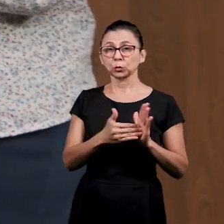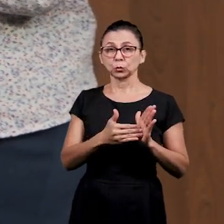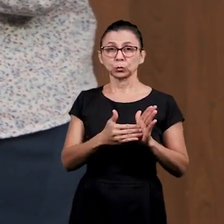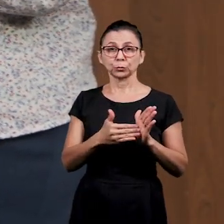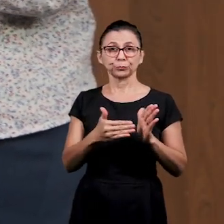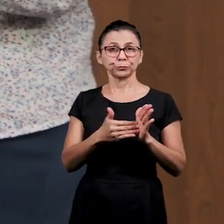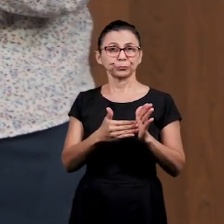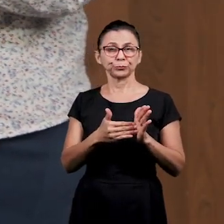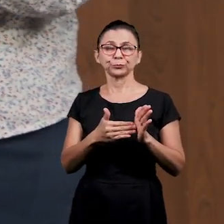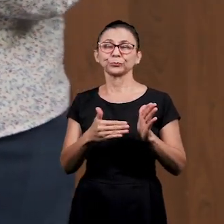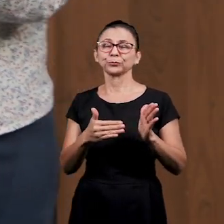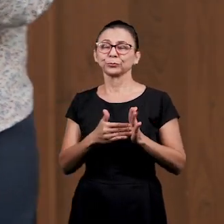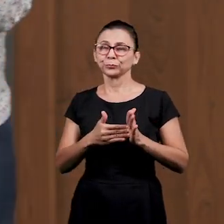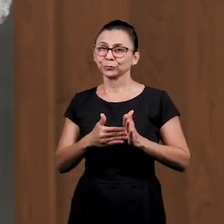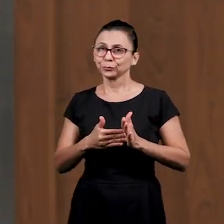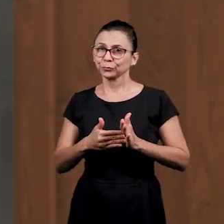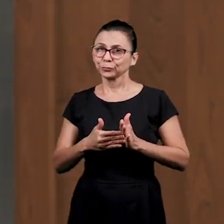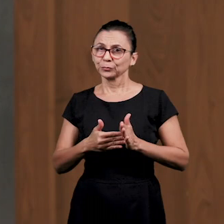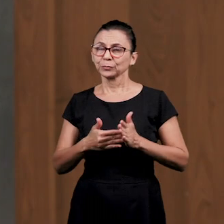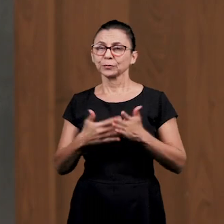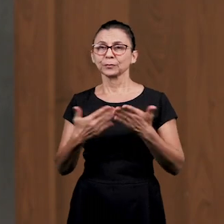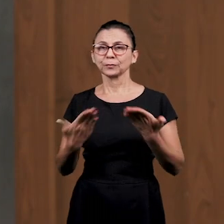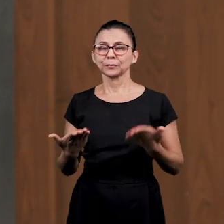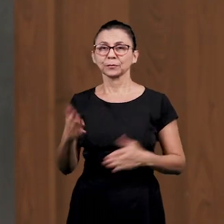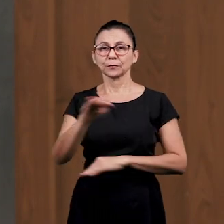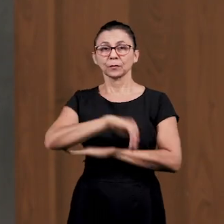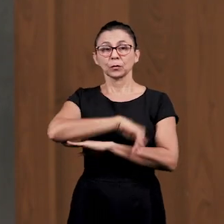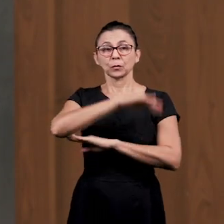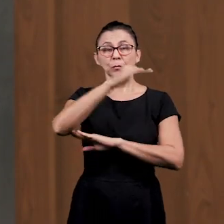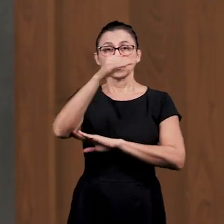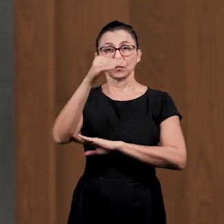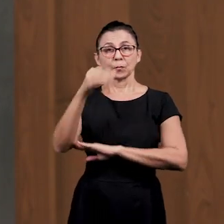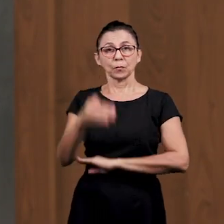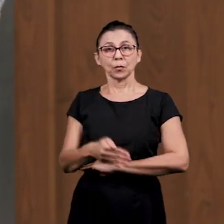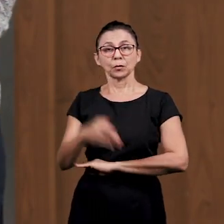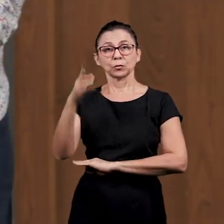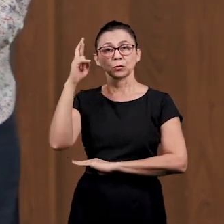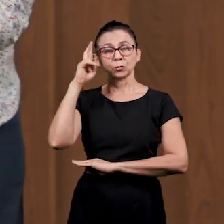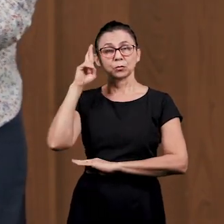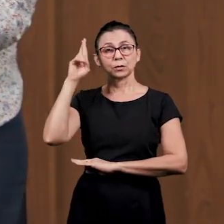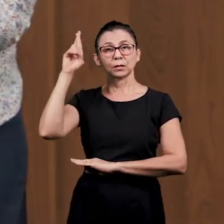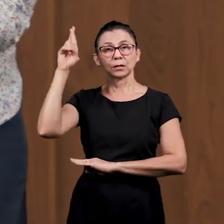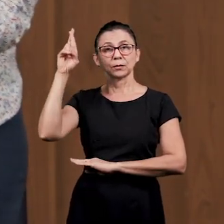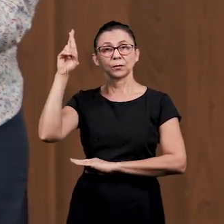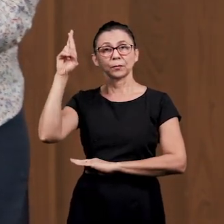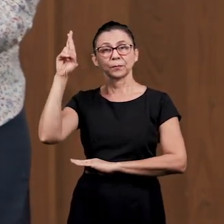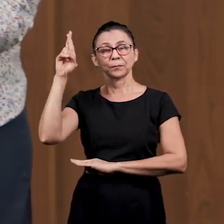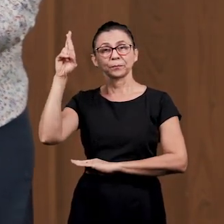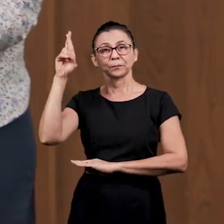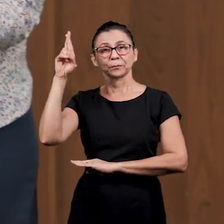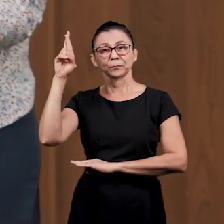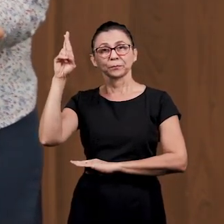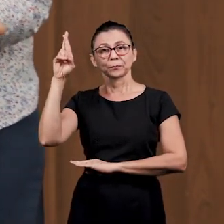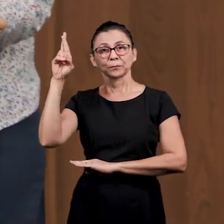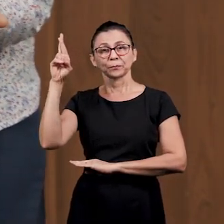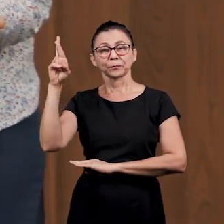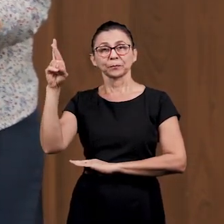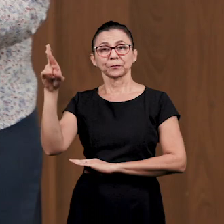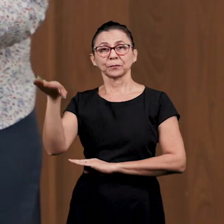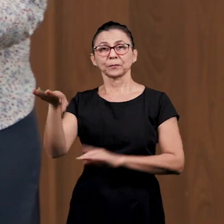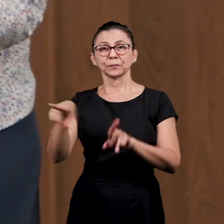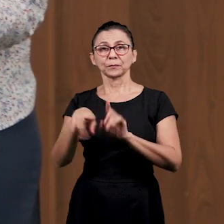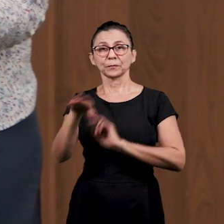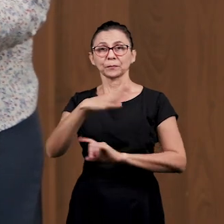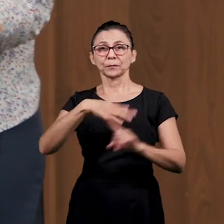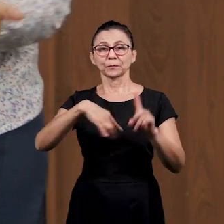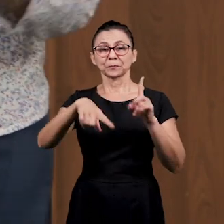Monte Moriá, Abraão recebe a revelação de Jesus, o Cordeiro de Deus, que